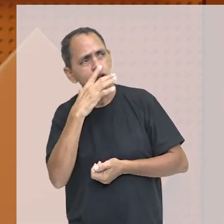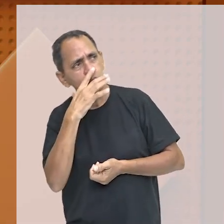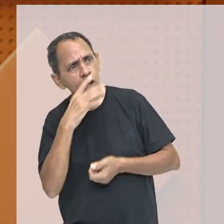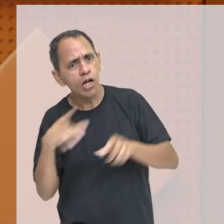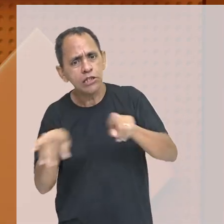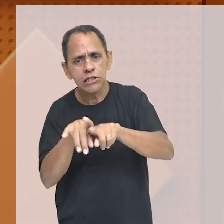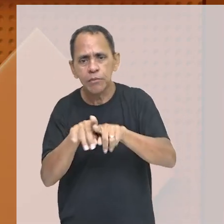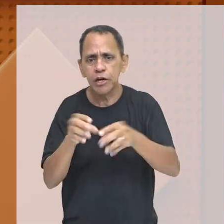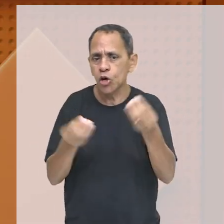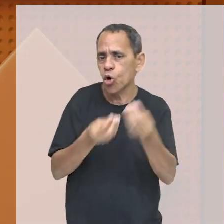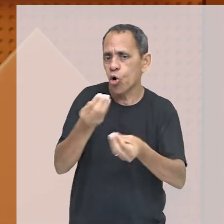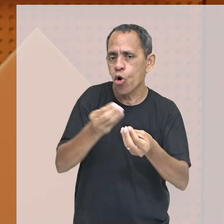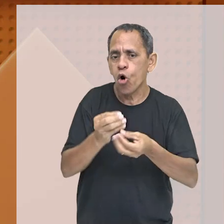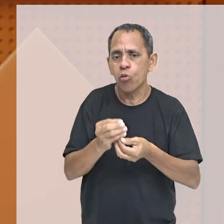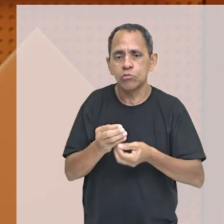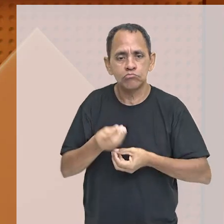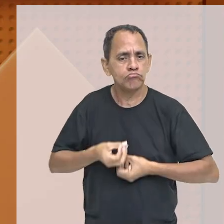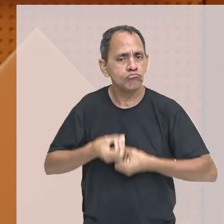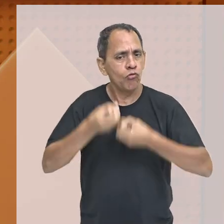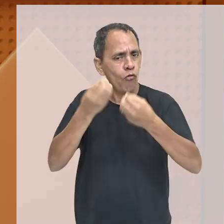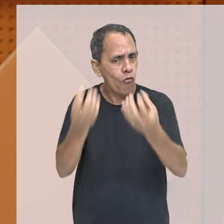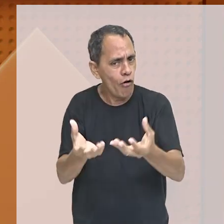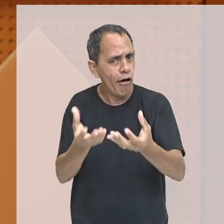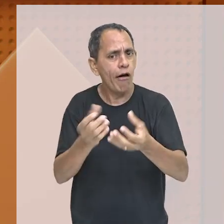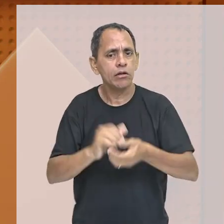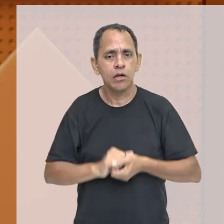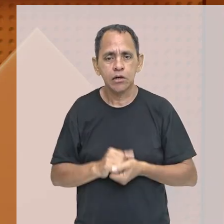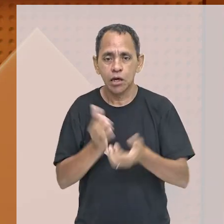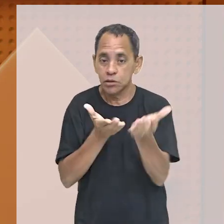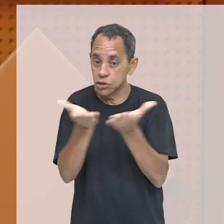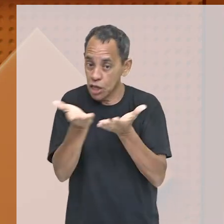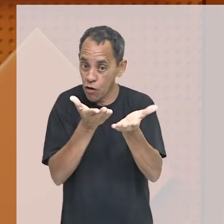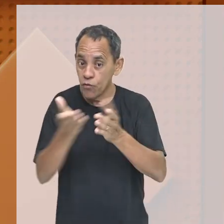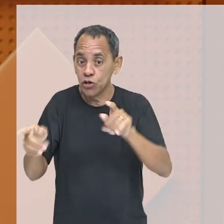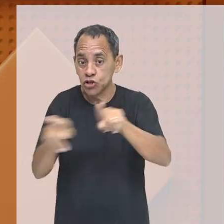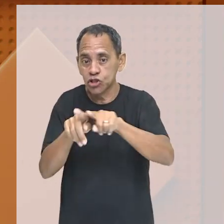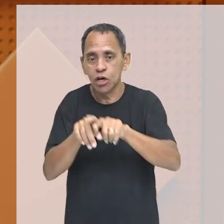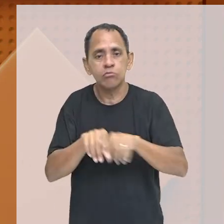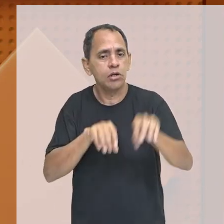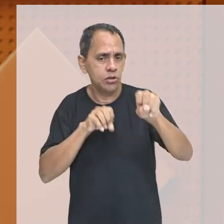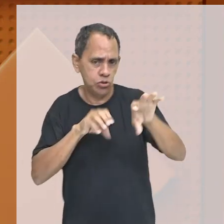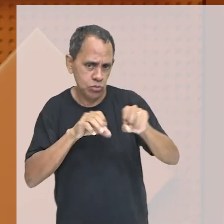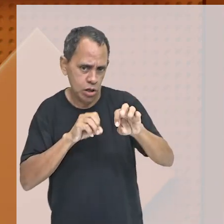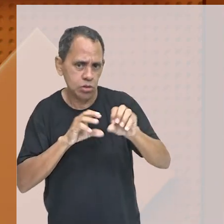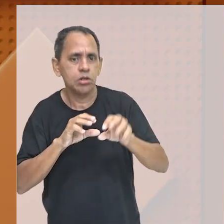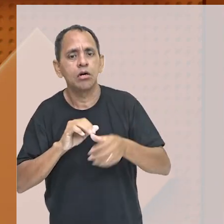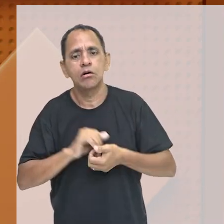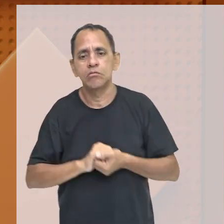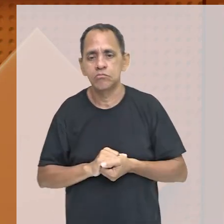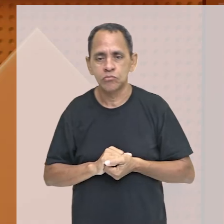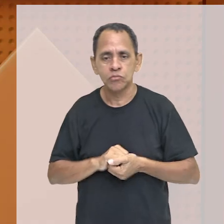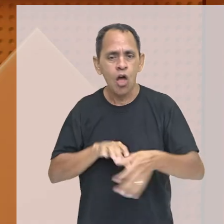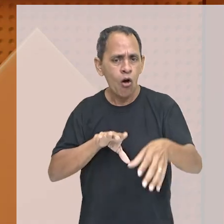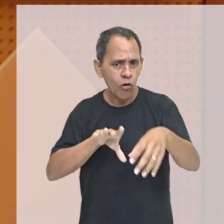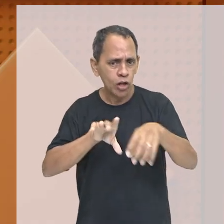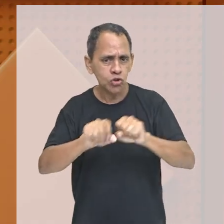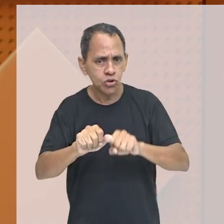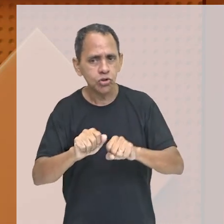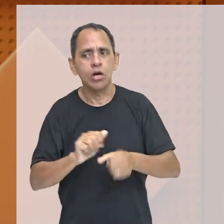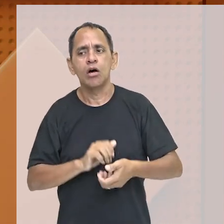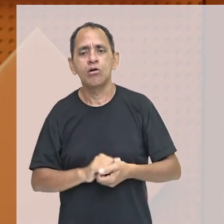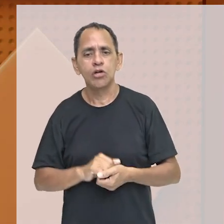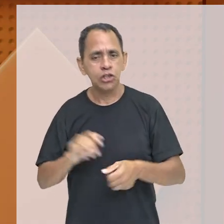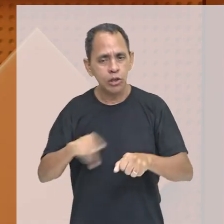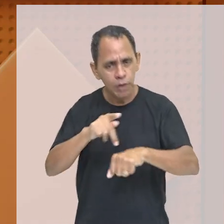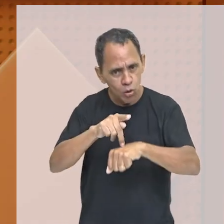ao oferecimento, à oferta de serviços, especialmente os educacionais, né, em nível de graduação, de pós-graduação,